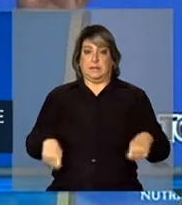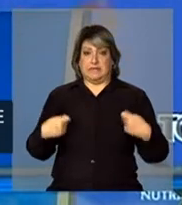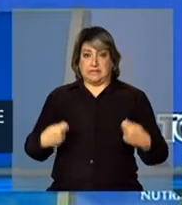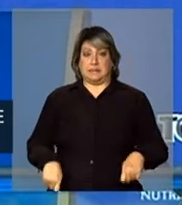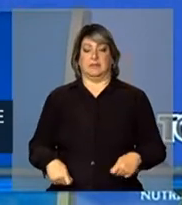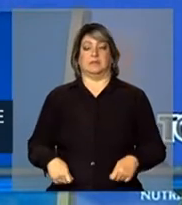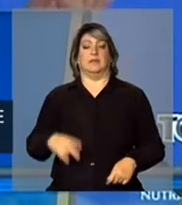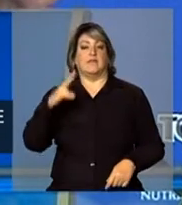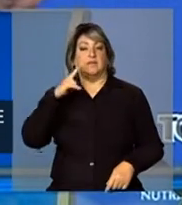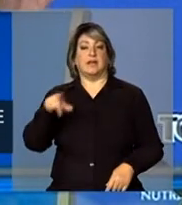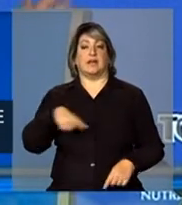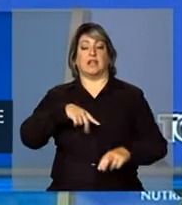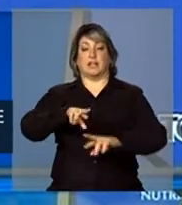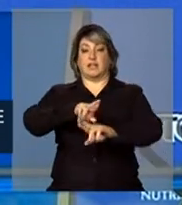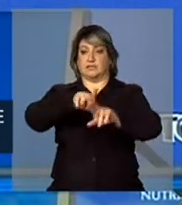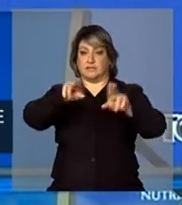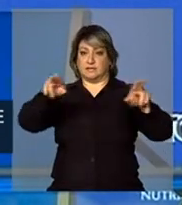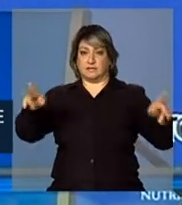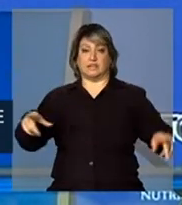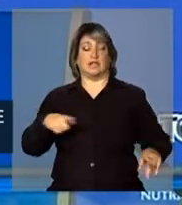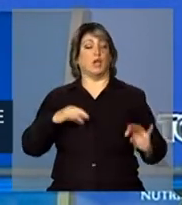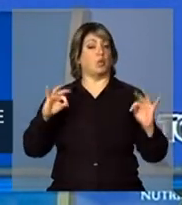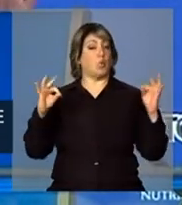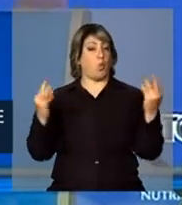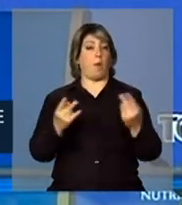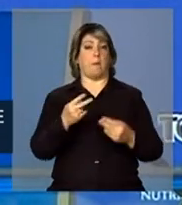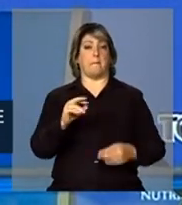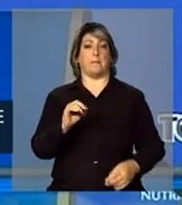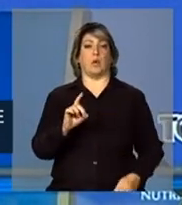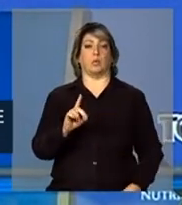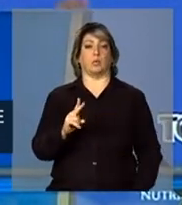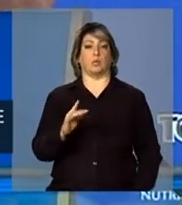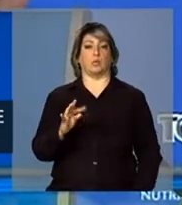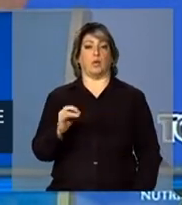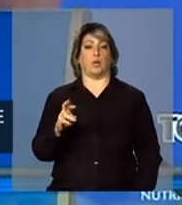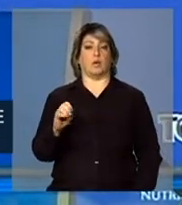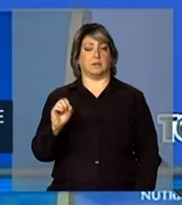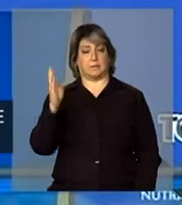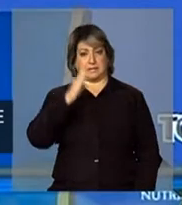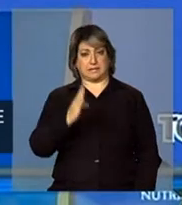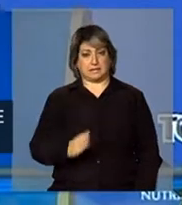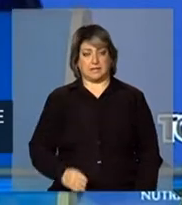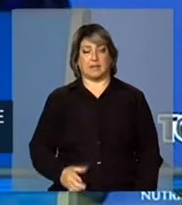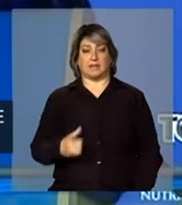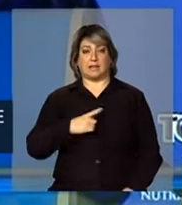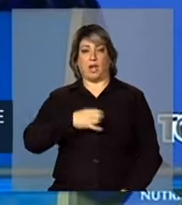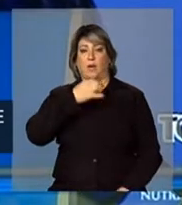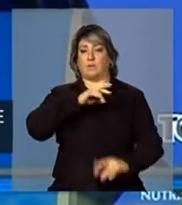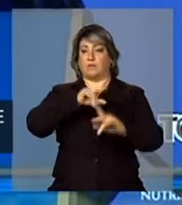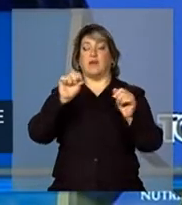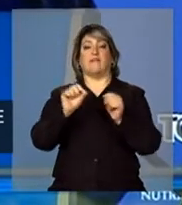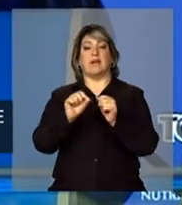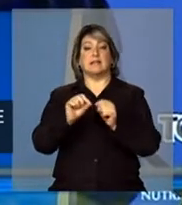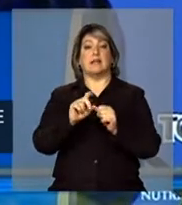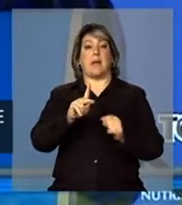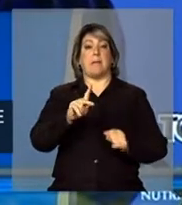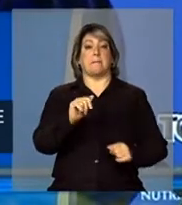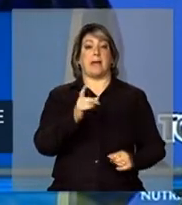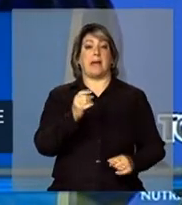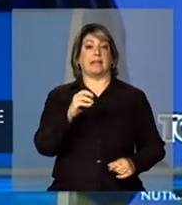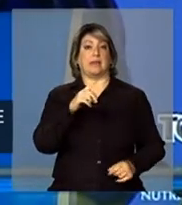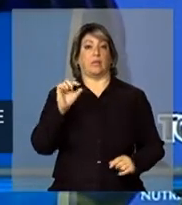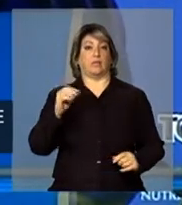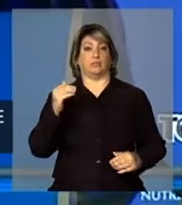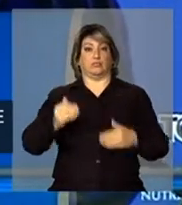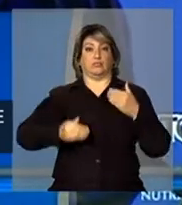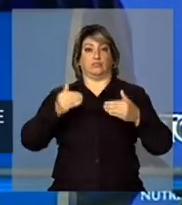realidade diferenciada de todos os produtores brasileiros e construir um padrão e uma evolução